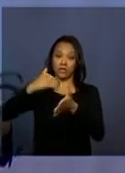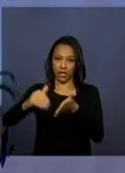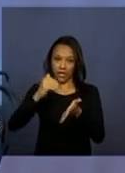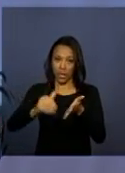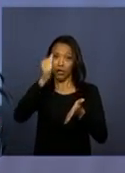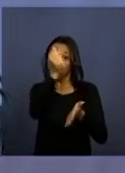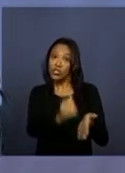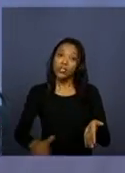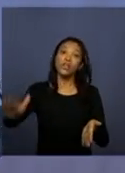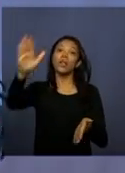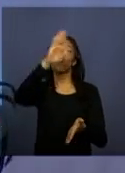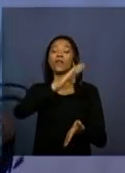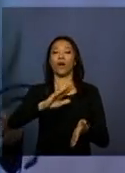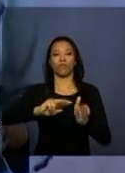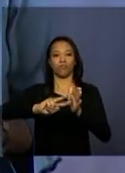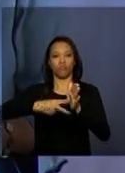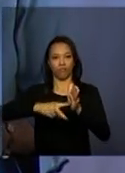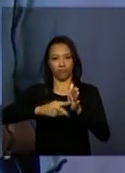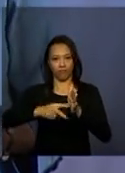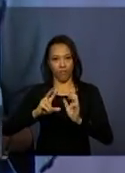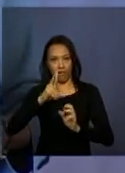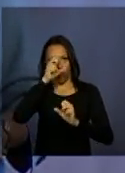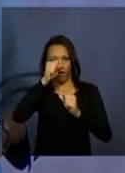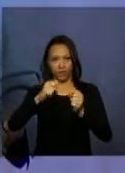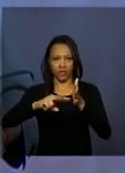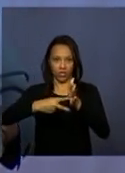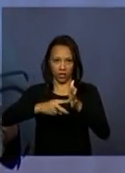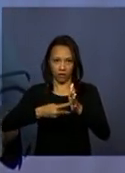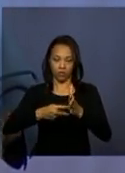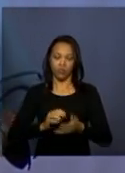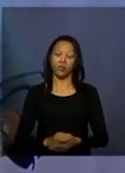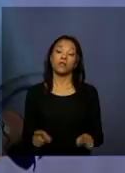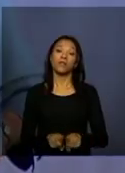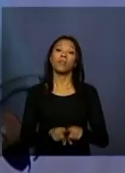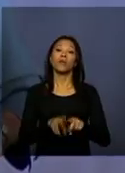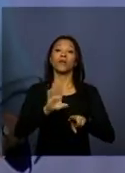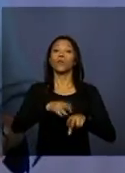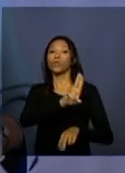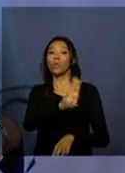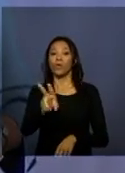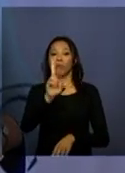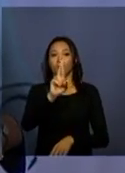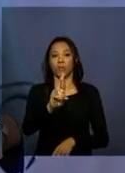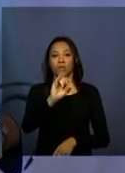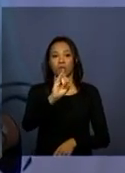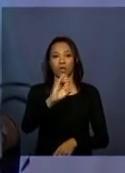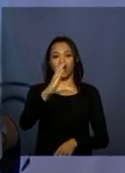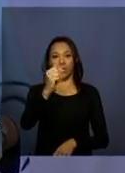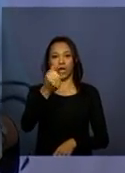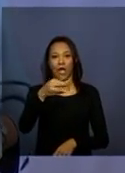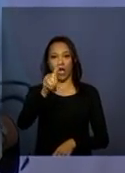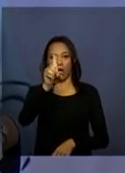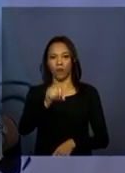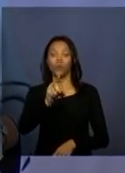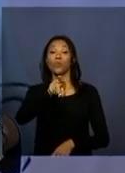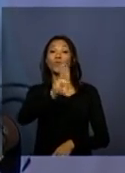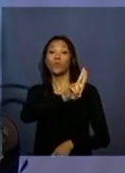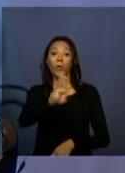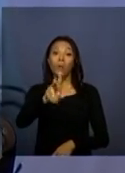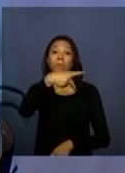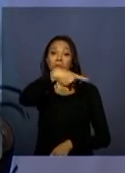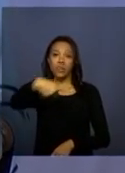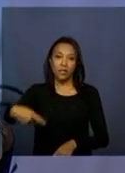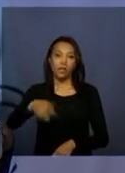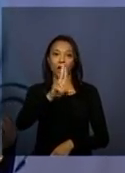da Força Sindical. O meu querido Ricardo Patá, presidente da UGT.